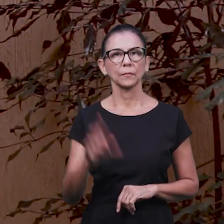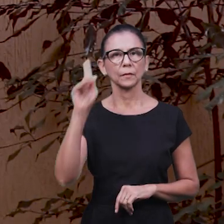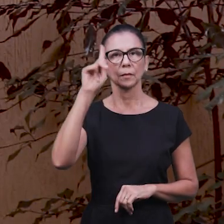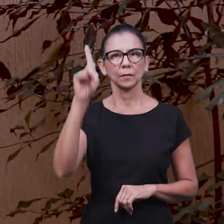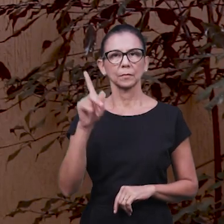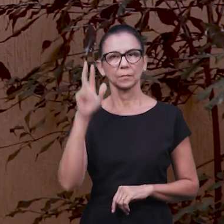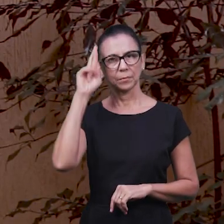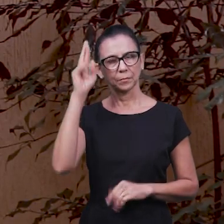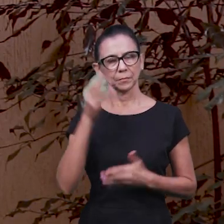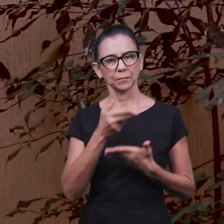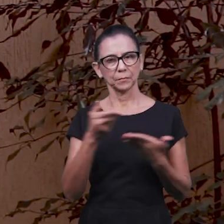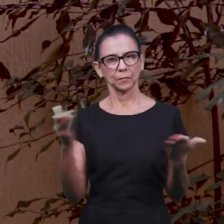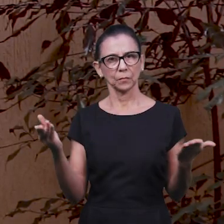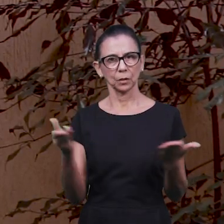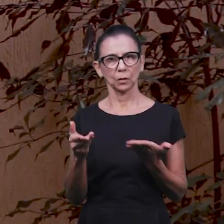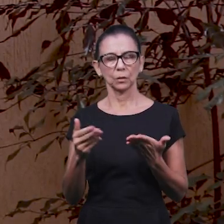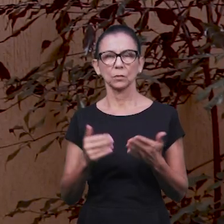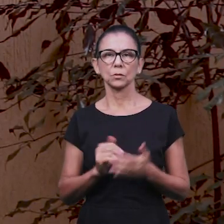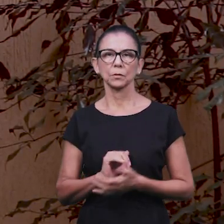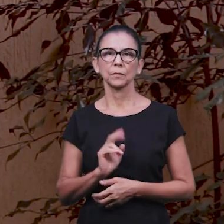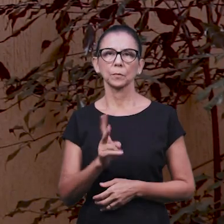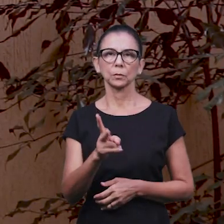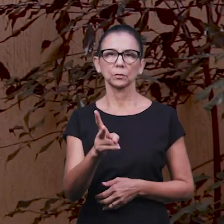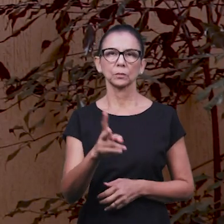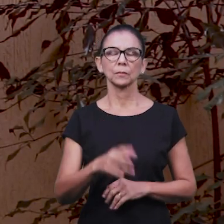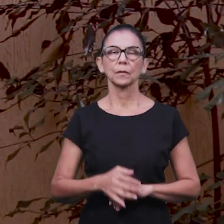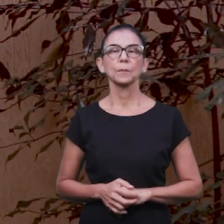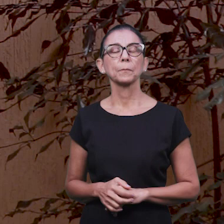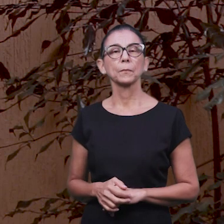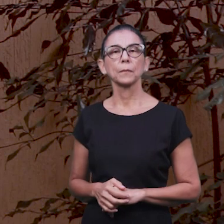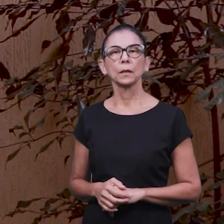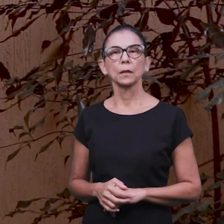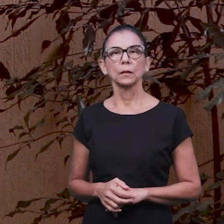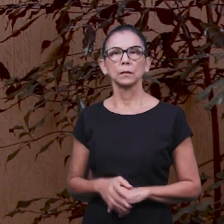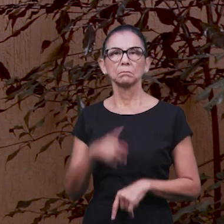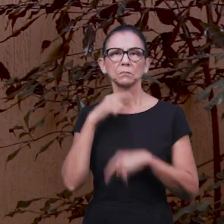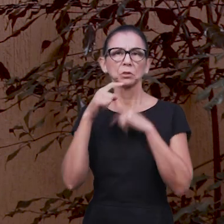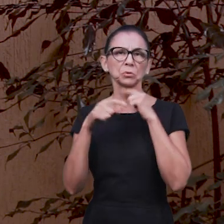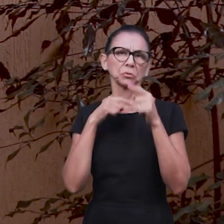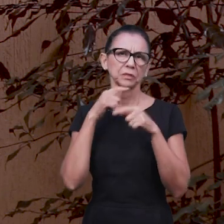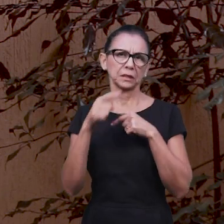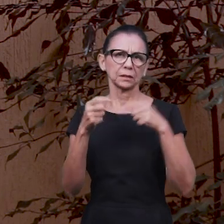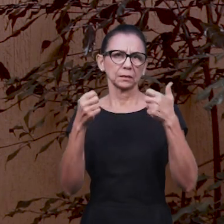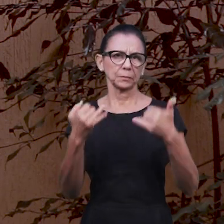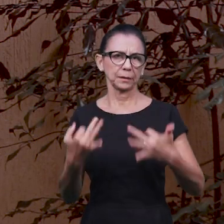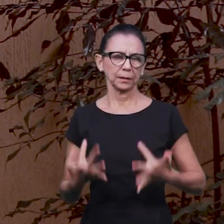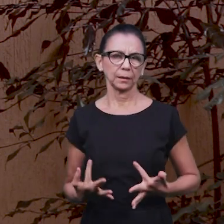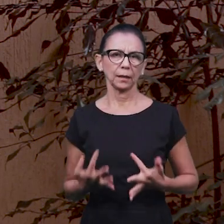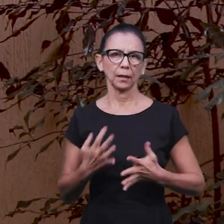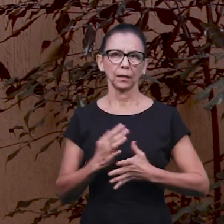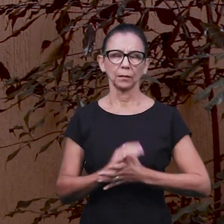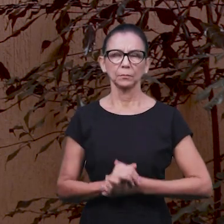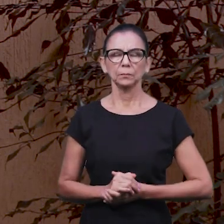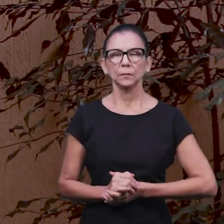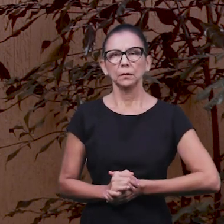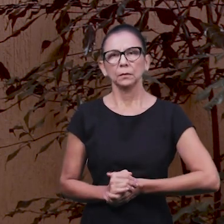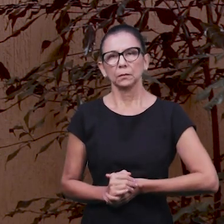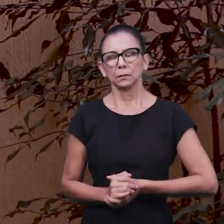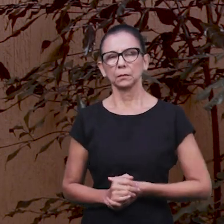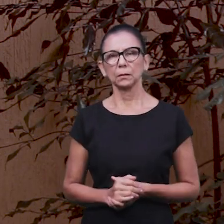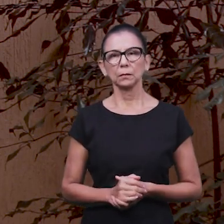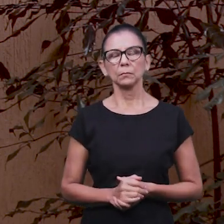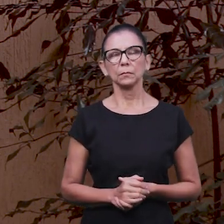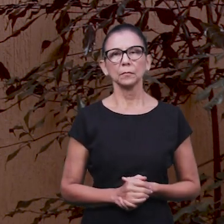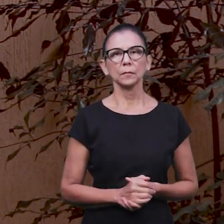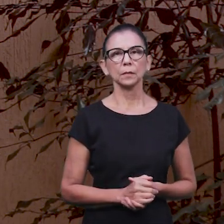A paz do Senhor, irmãos. Hoje nós daremos continuidade à tirada de dúvidas que os irmãos têm nos enviado.